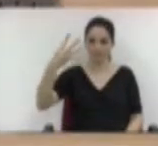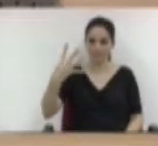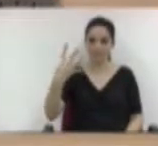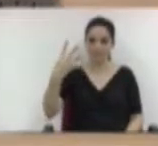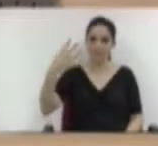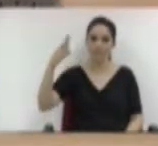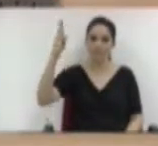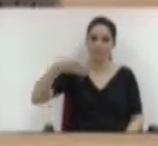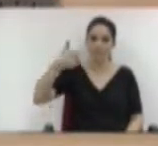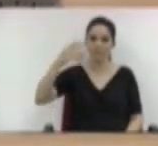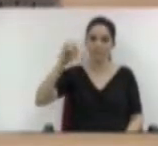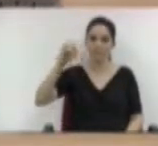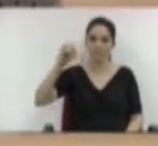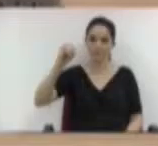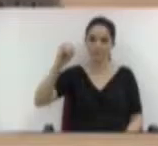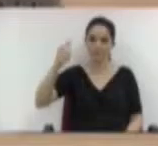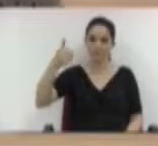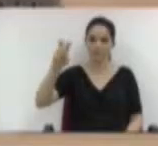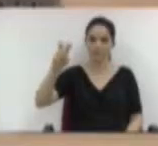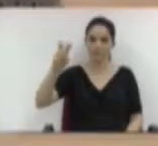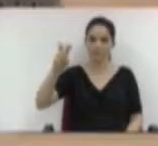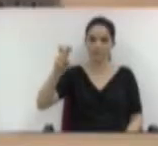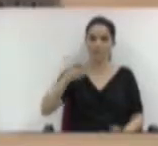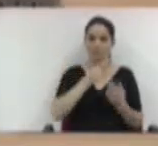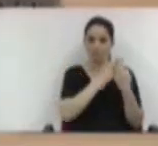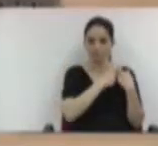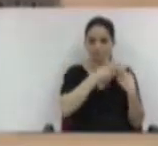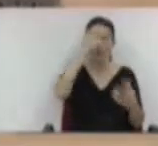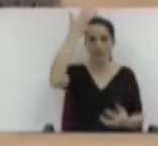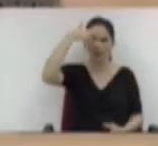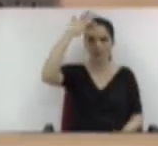904/2015, autora vereadora Érica Tanque.